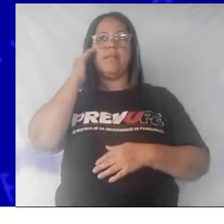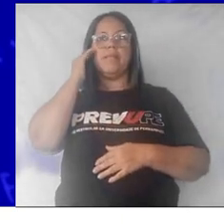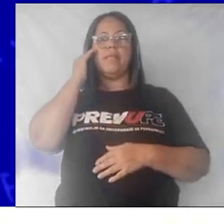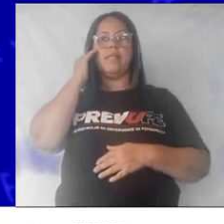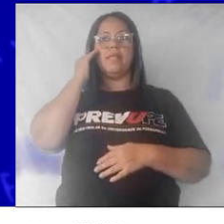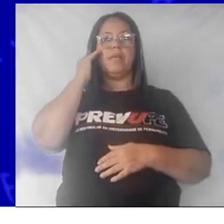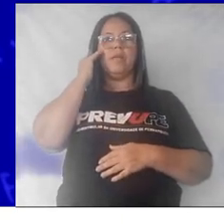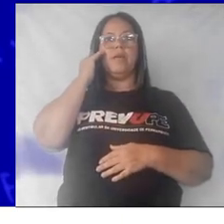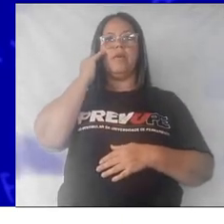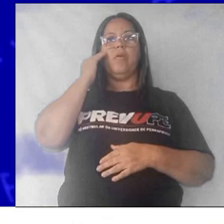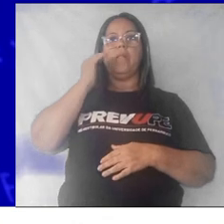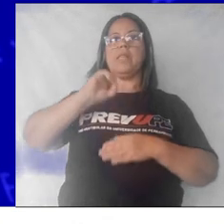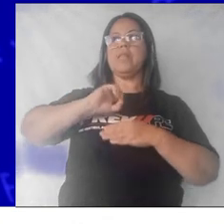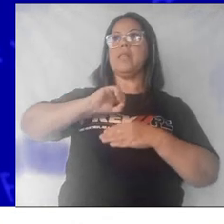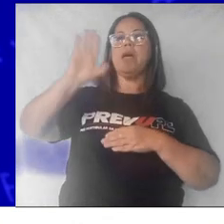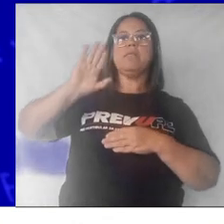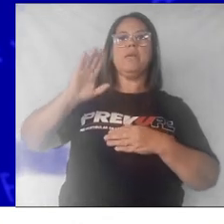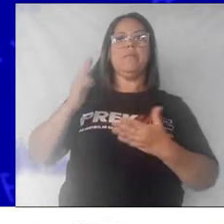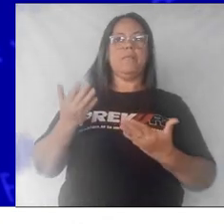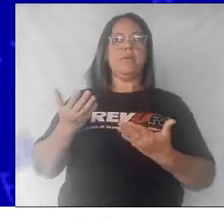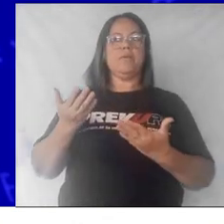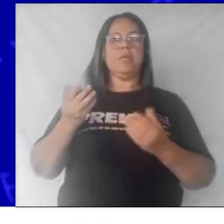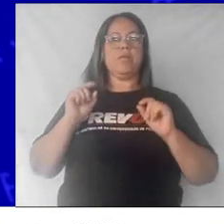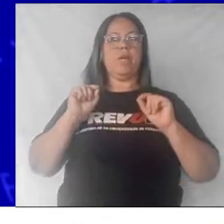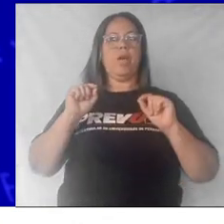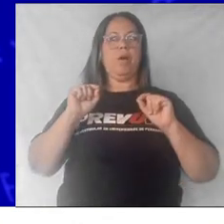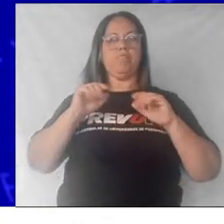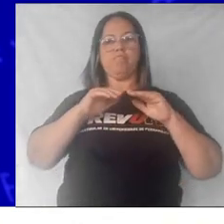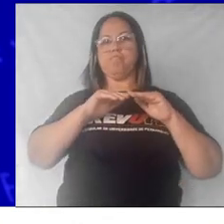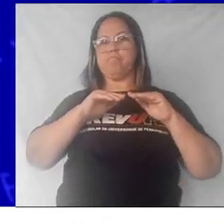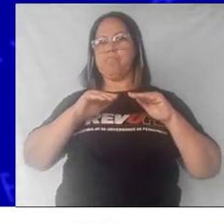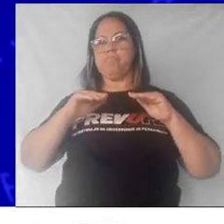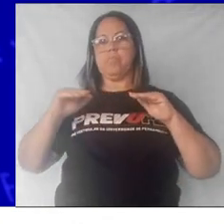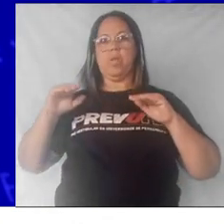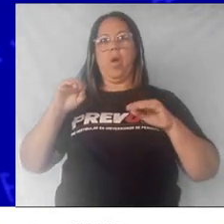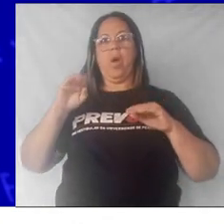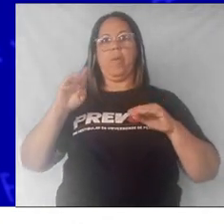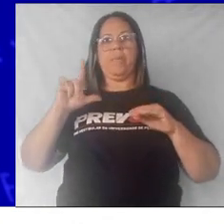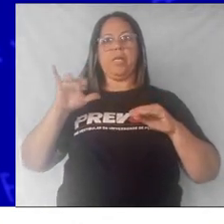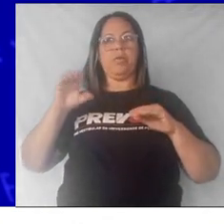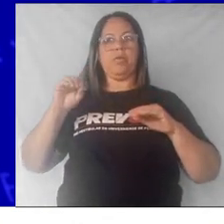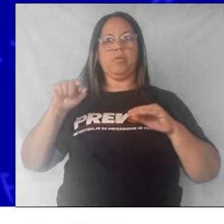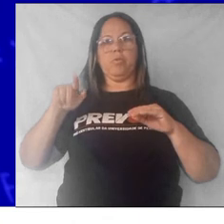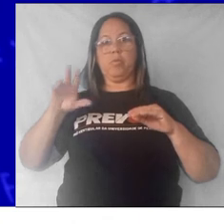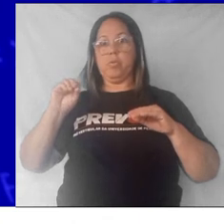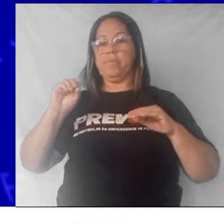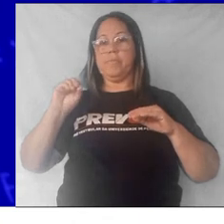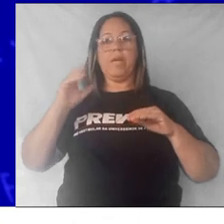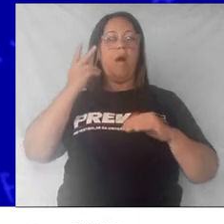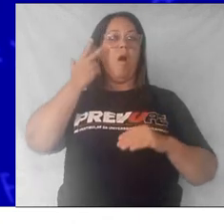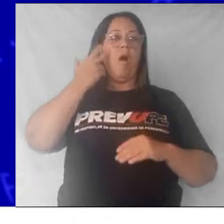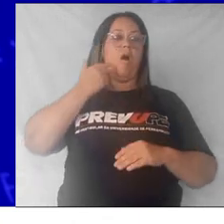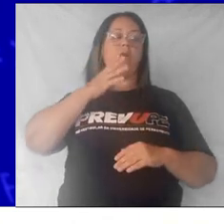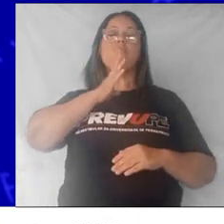o lançamento oblíquo, que é um problema comum nos vestibulares. O